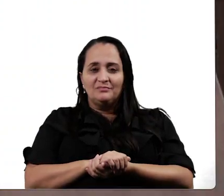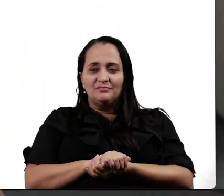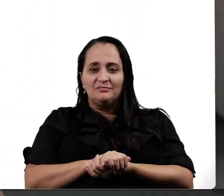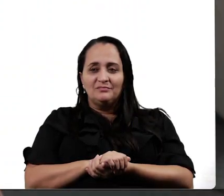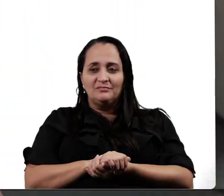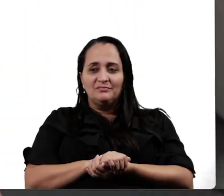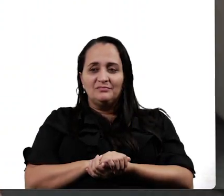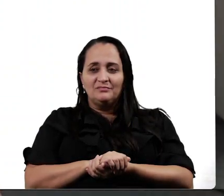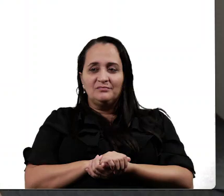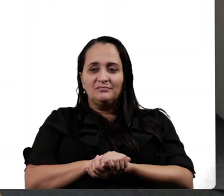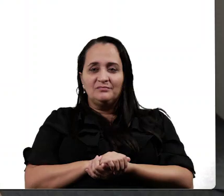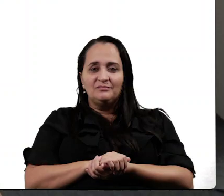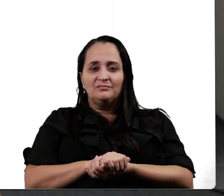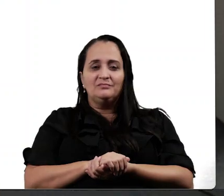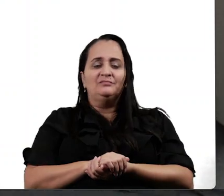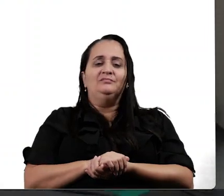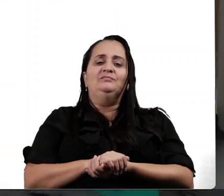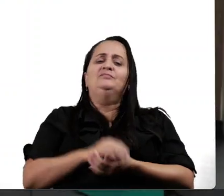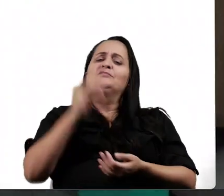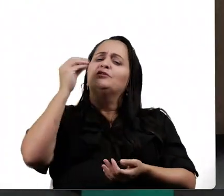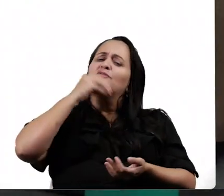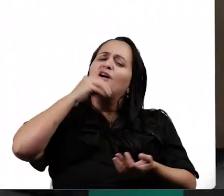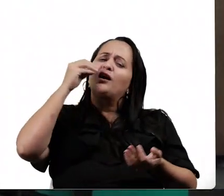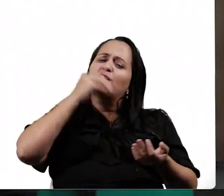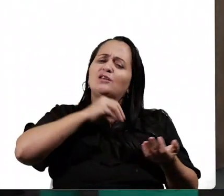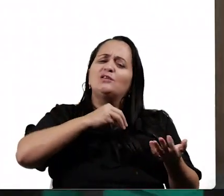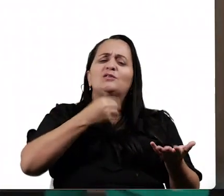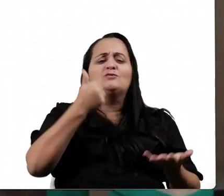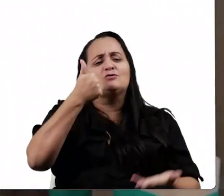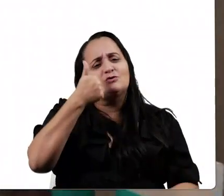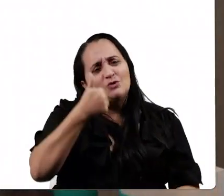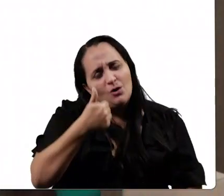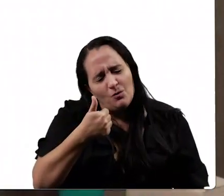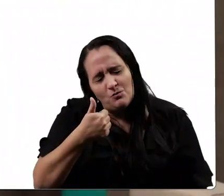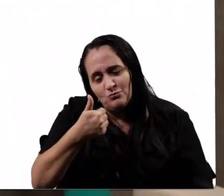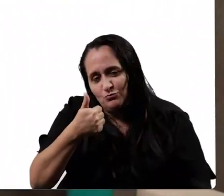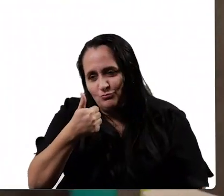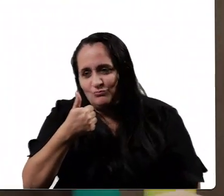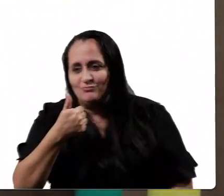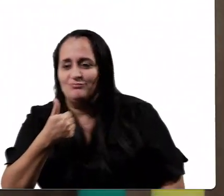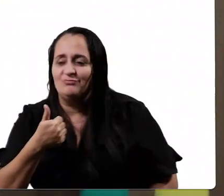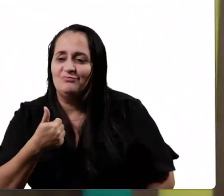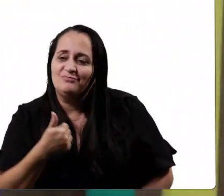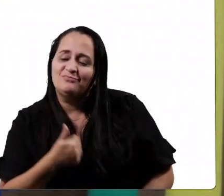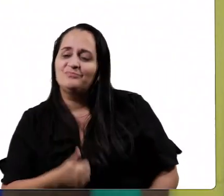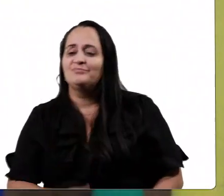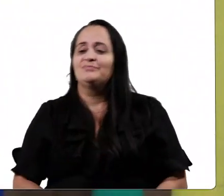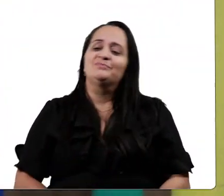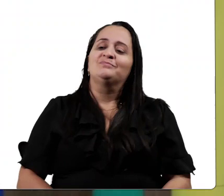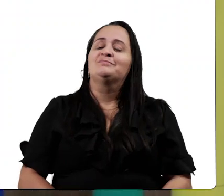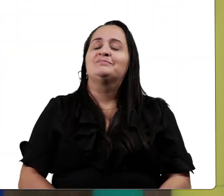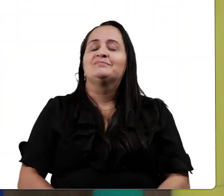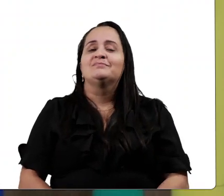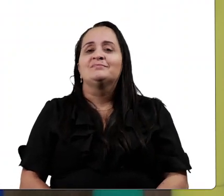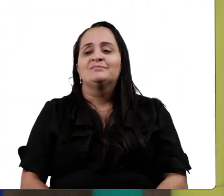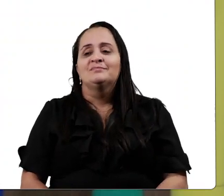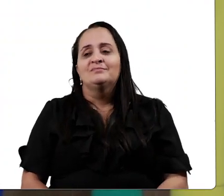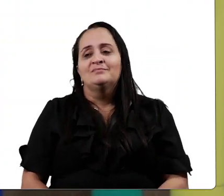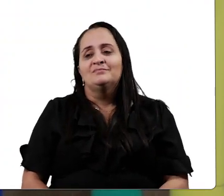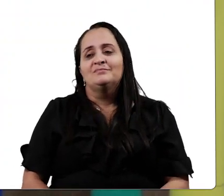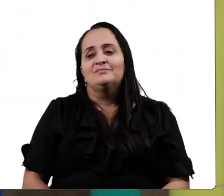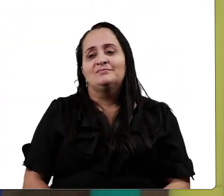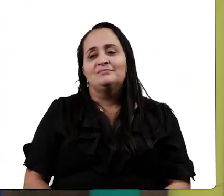vez oh está fraquinho a pro derrubou mais um boliche vamos